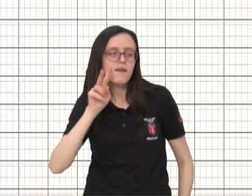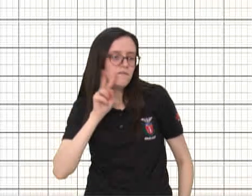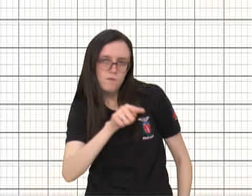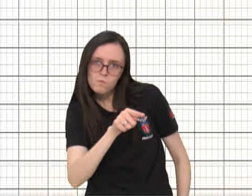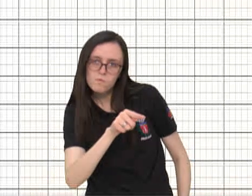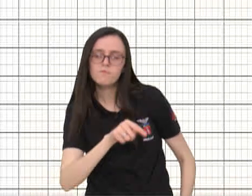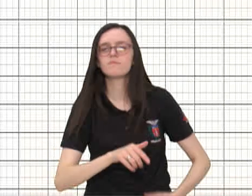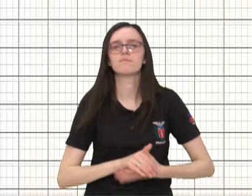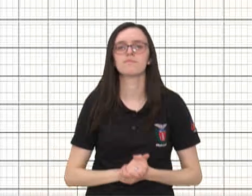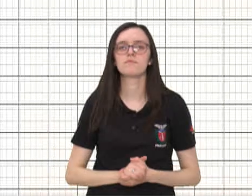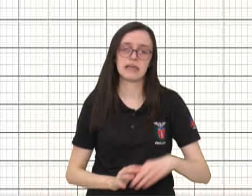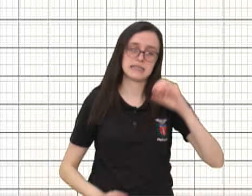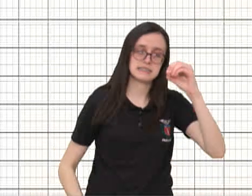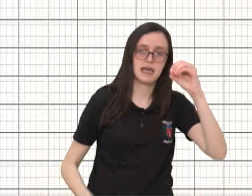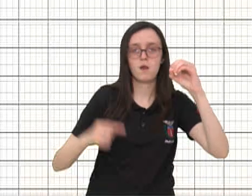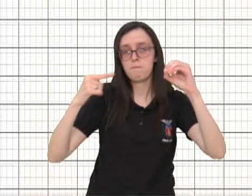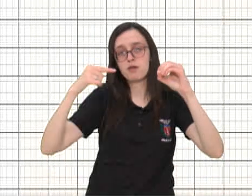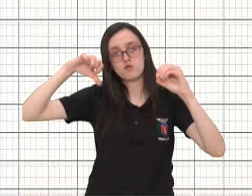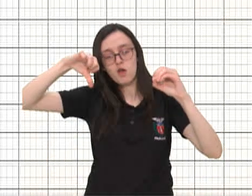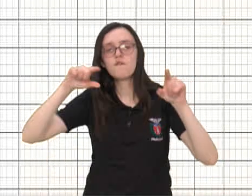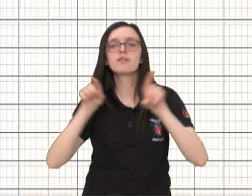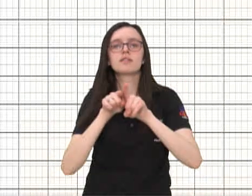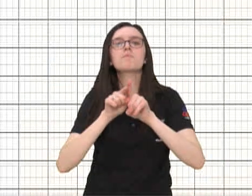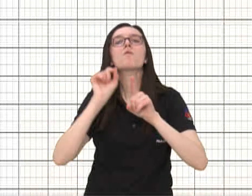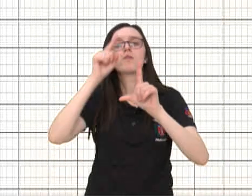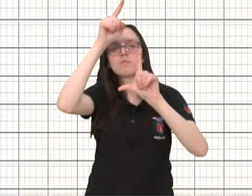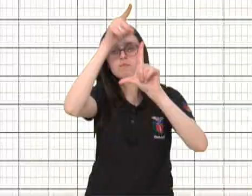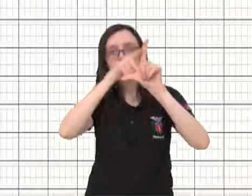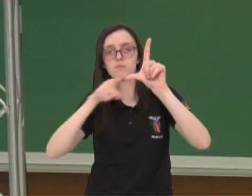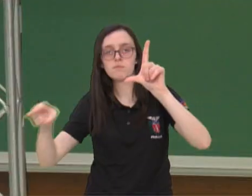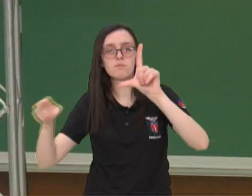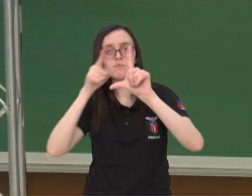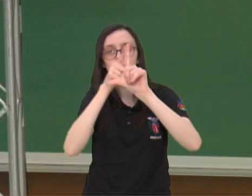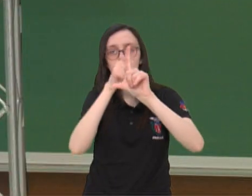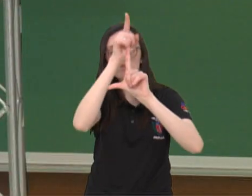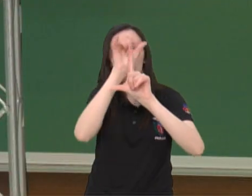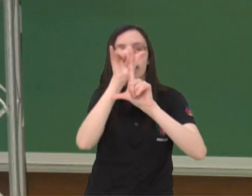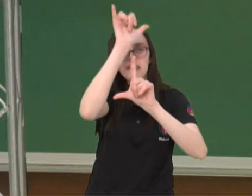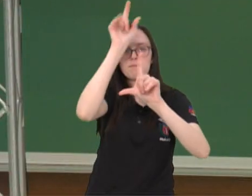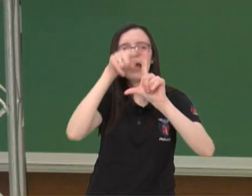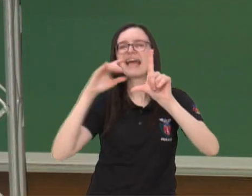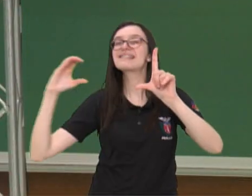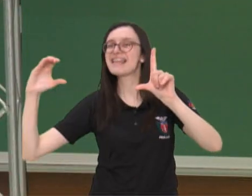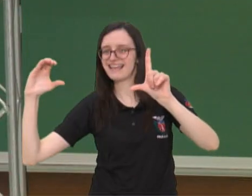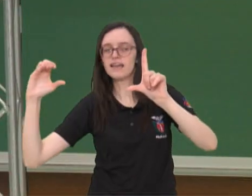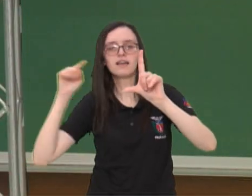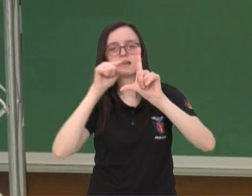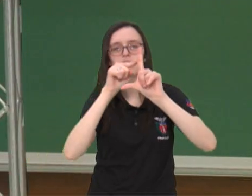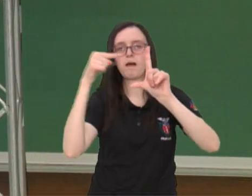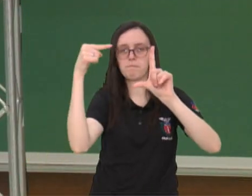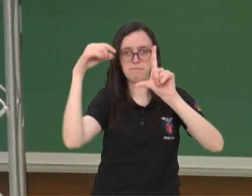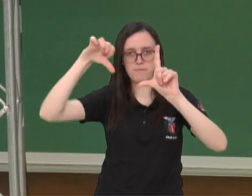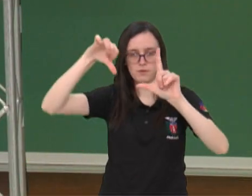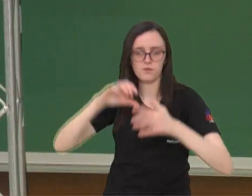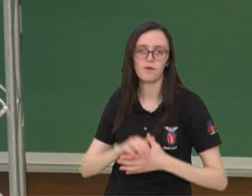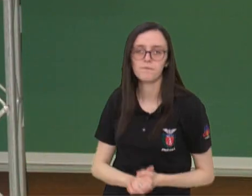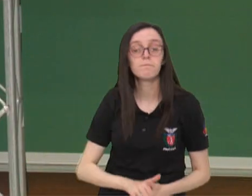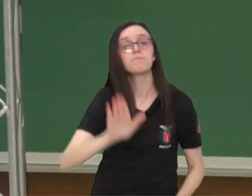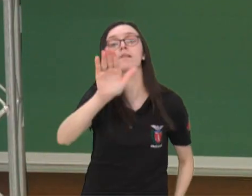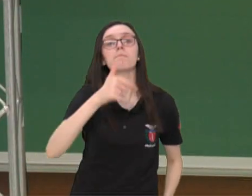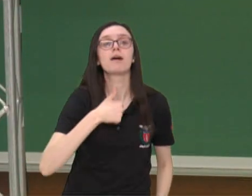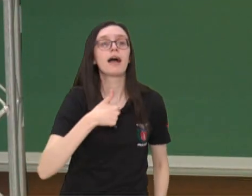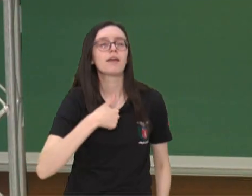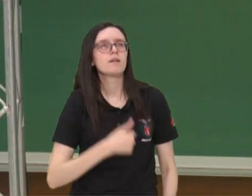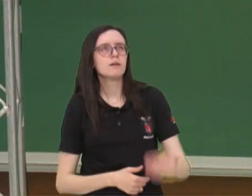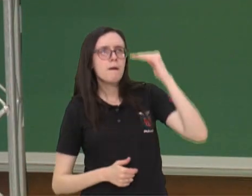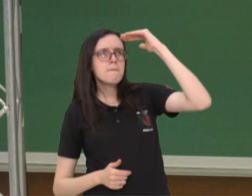extremo, 0 e menos 9. E tem a intersecção com o eixo y, que é o termo dependente, o menos 9. Eu vou apontar na